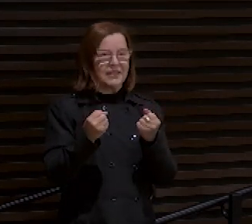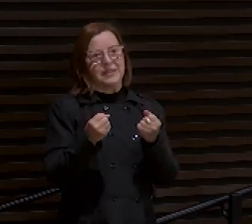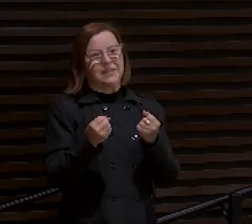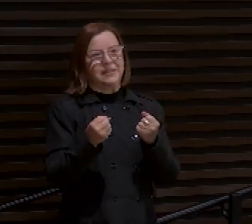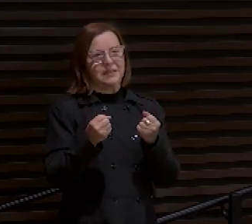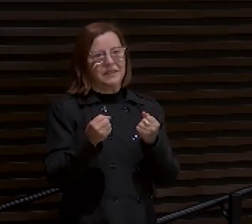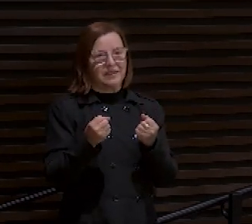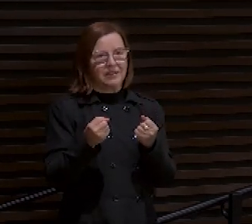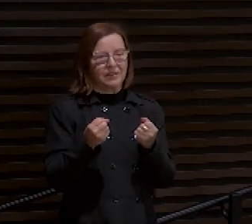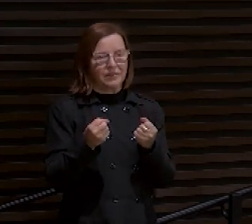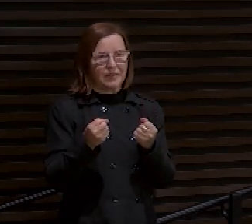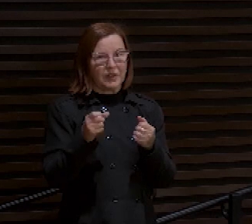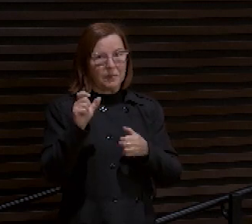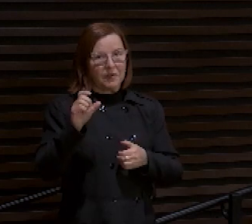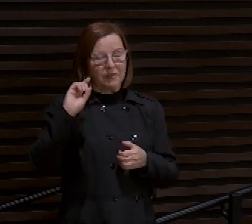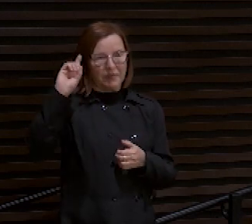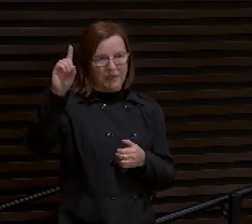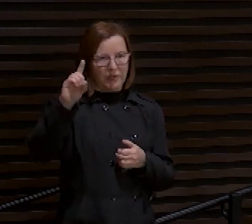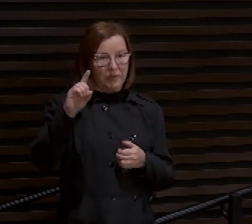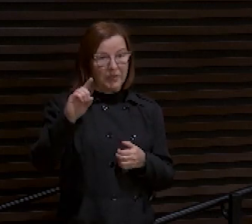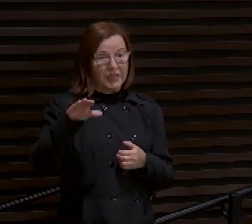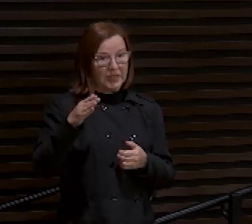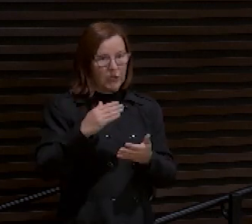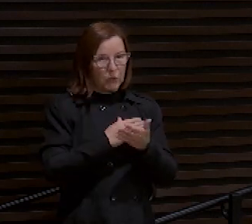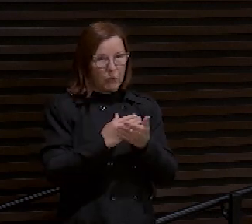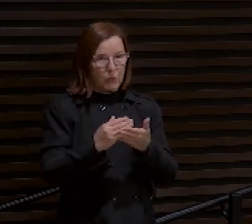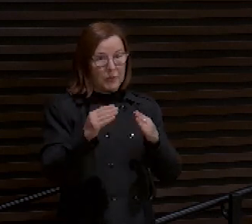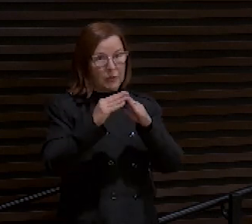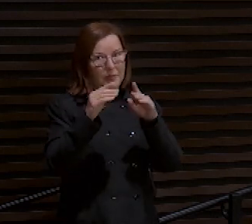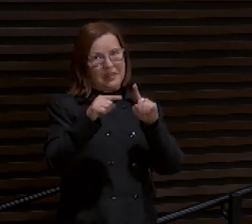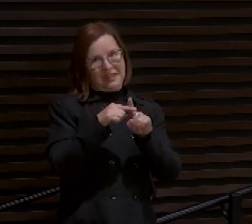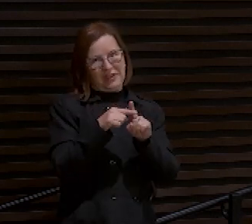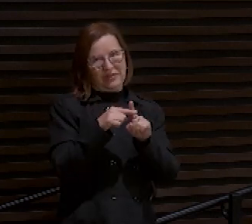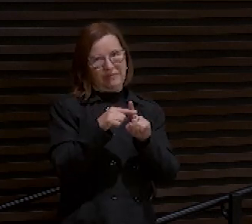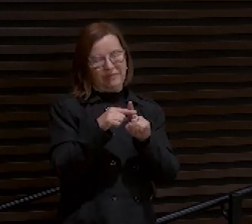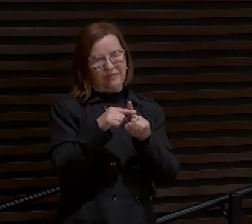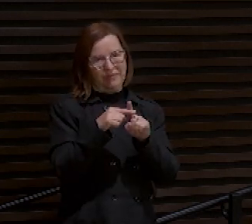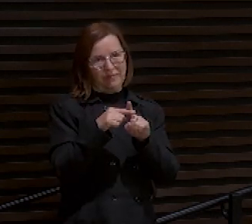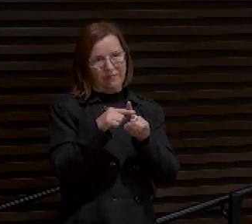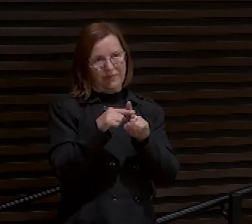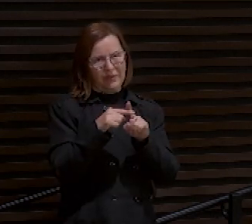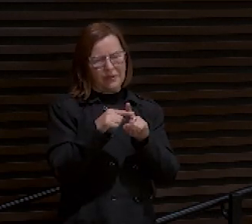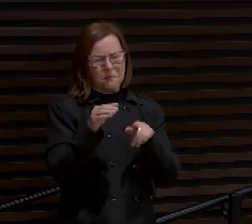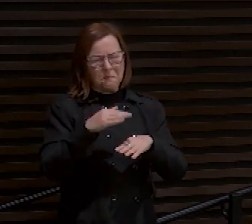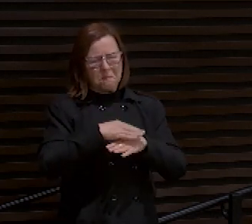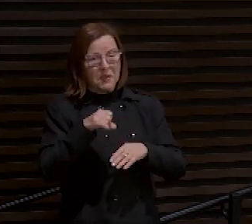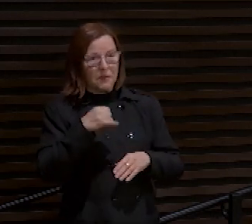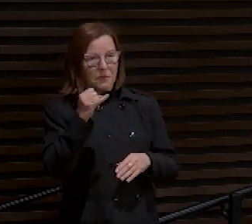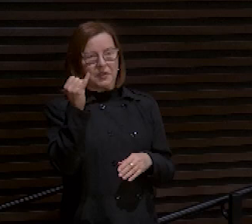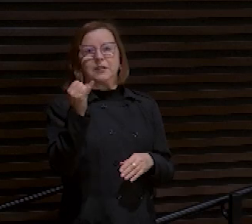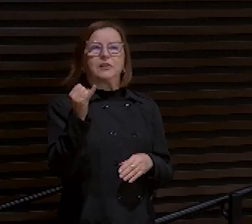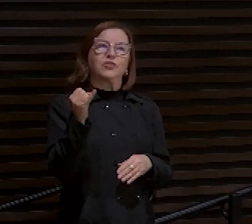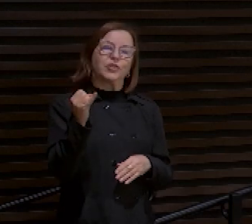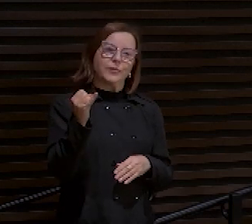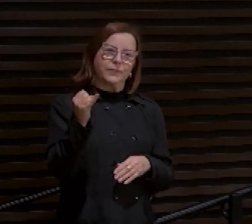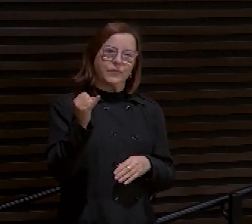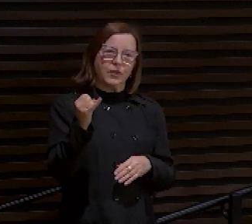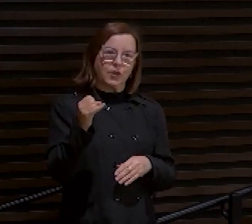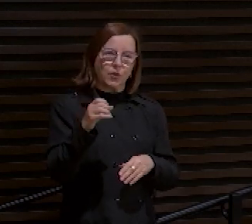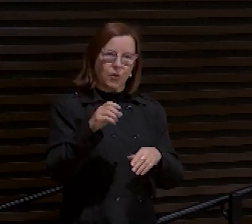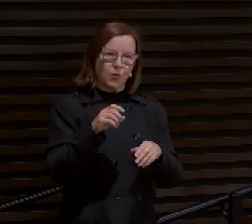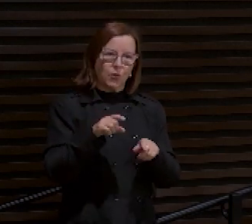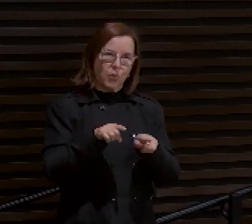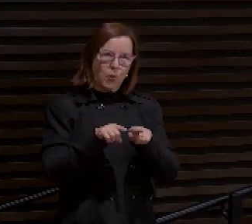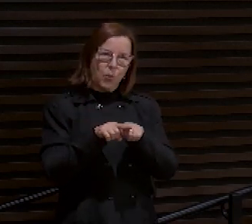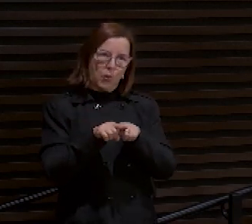reunião, uma igreja, e o mais impressionante, amados, o irmão que foi ordenado pastor da igreja era